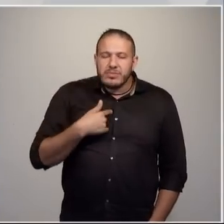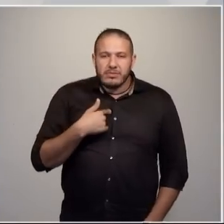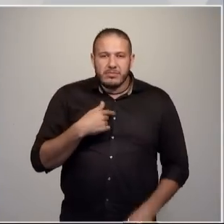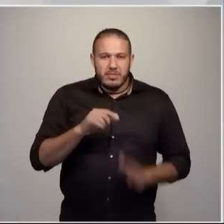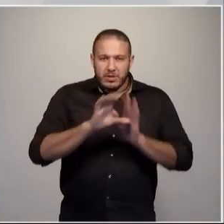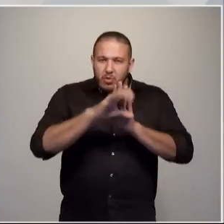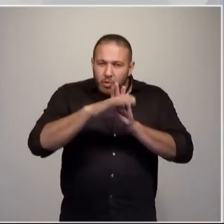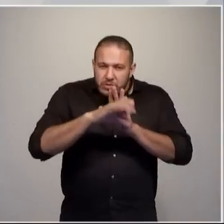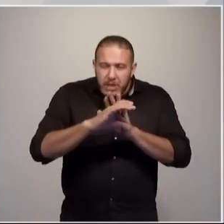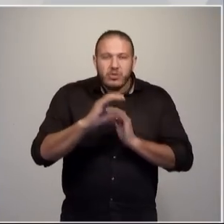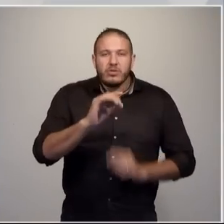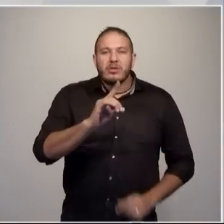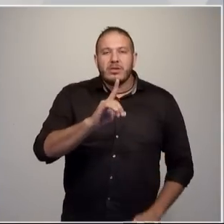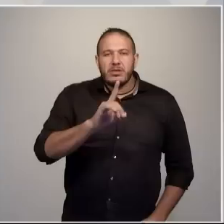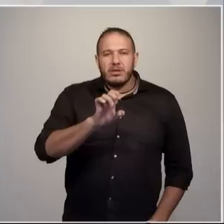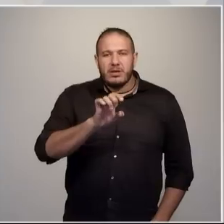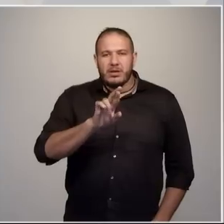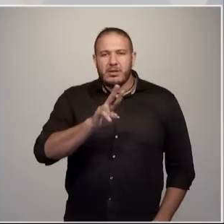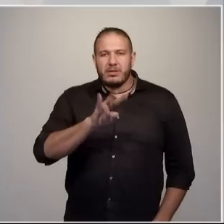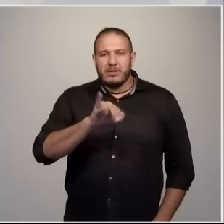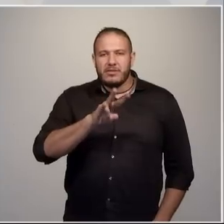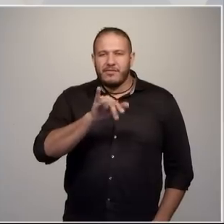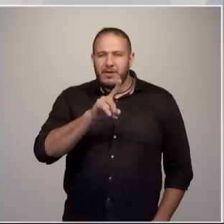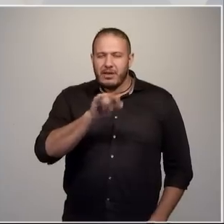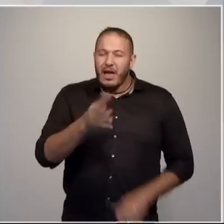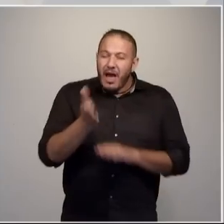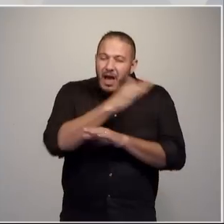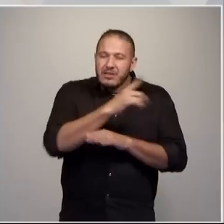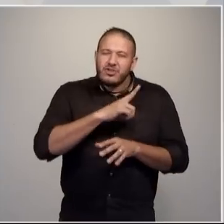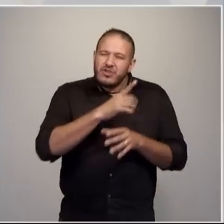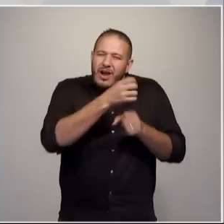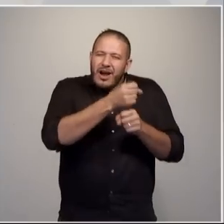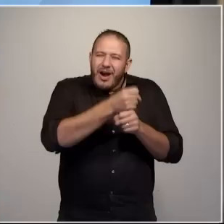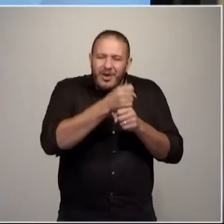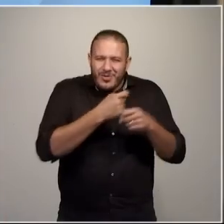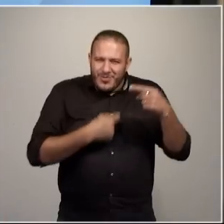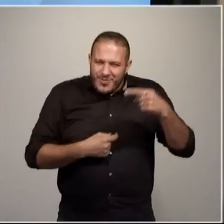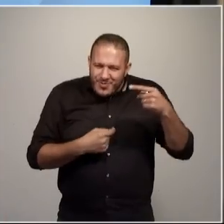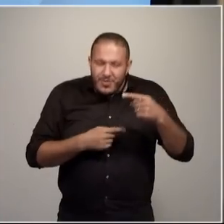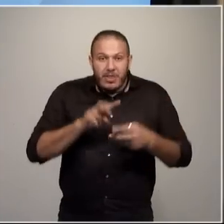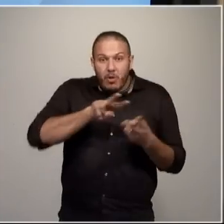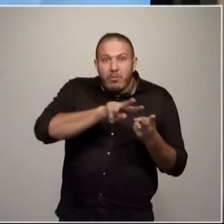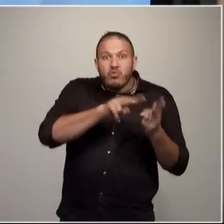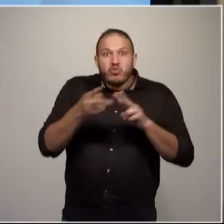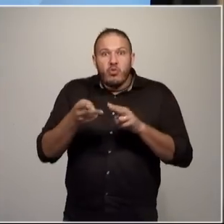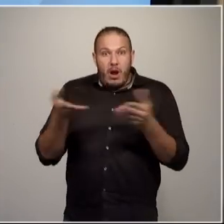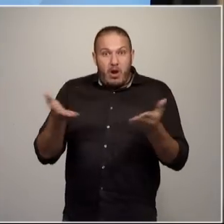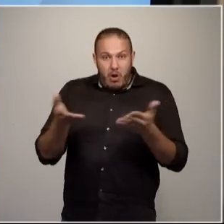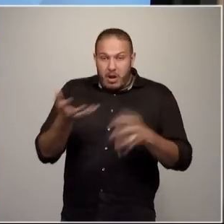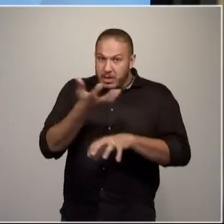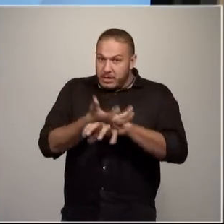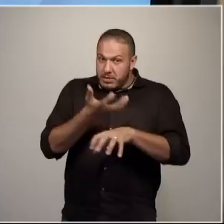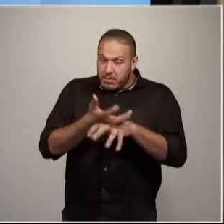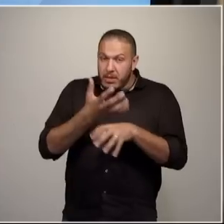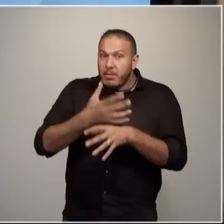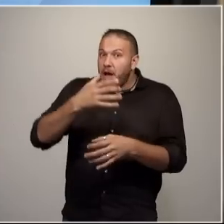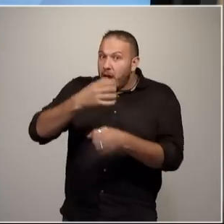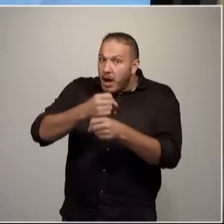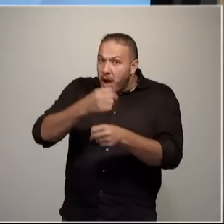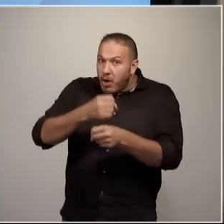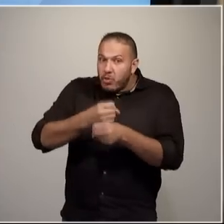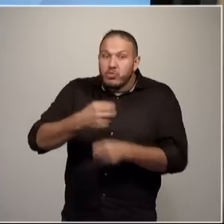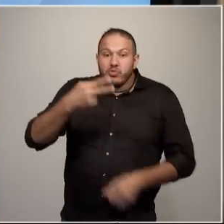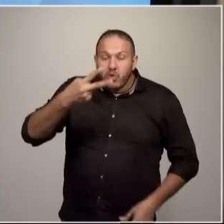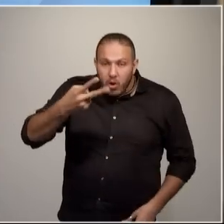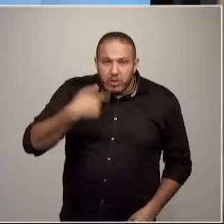de derivada que a gente tinha lá no cálculo 1, quando a gente vem para o cálculo 2, ele fica o conceito de